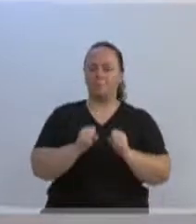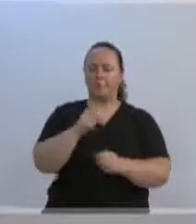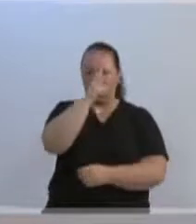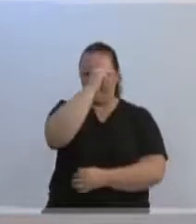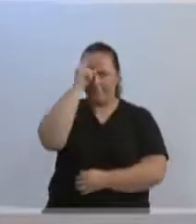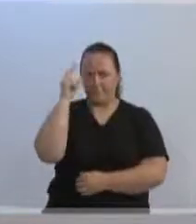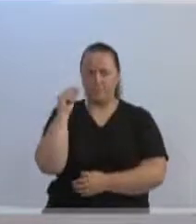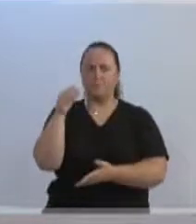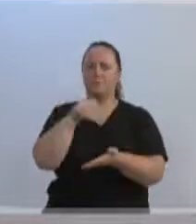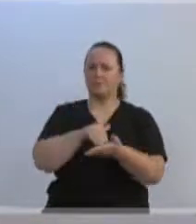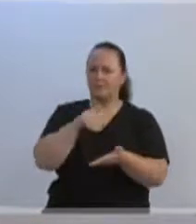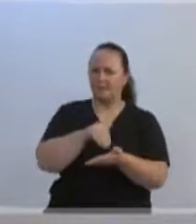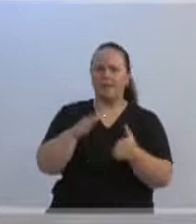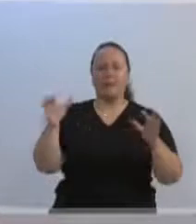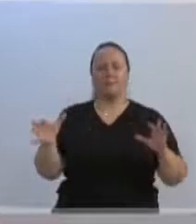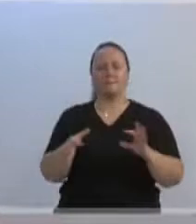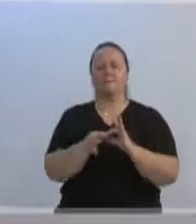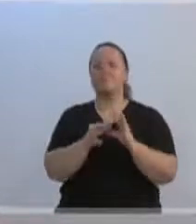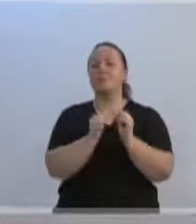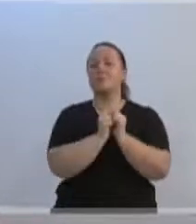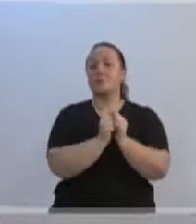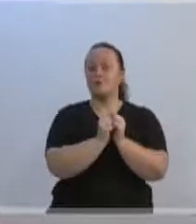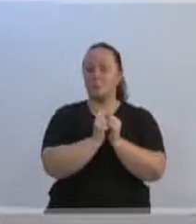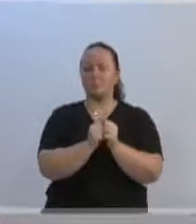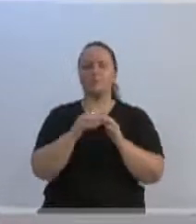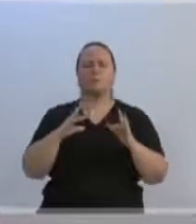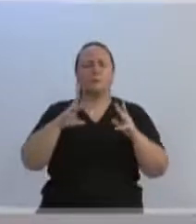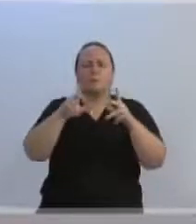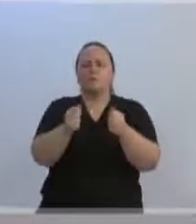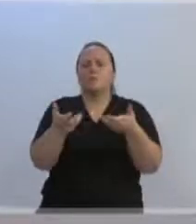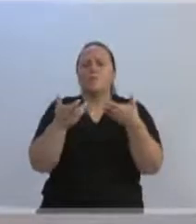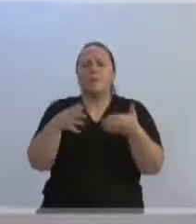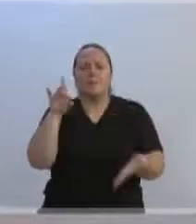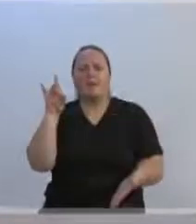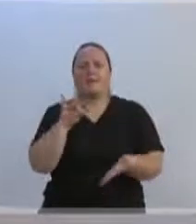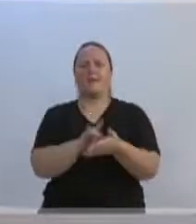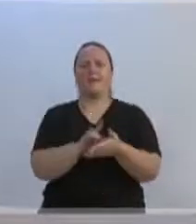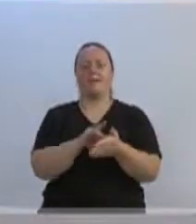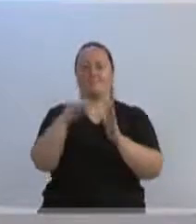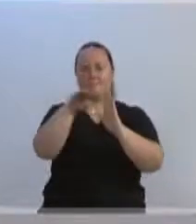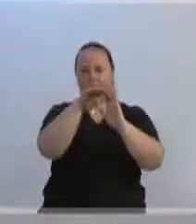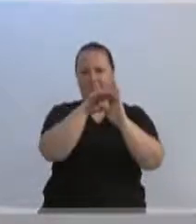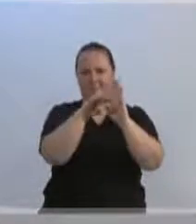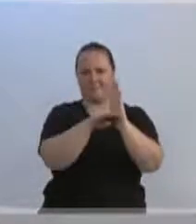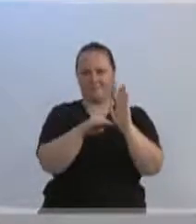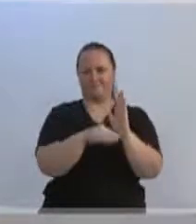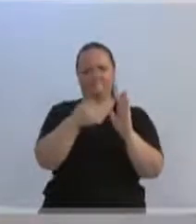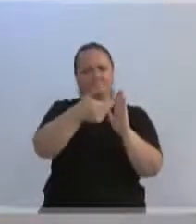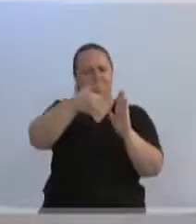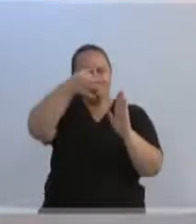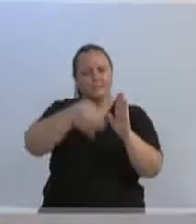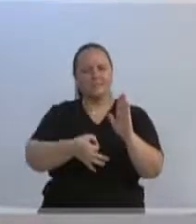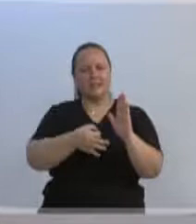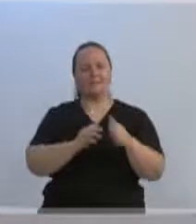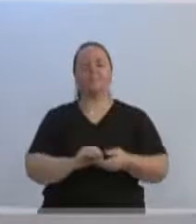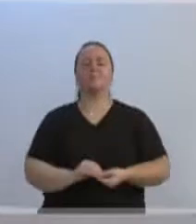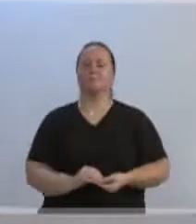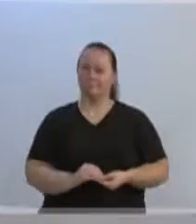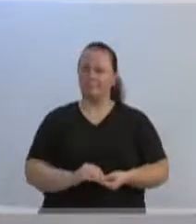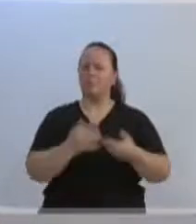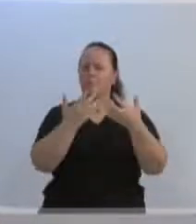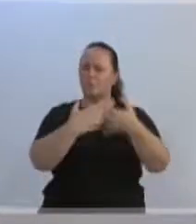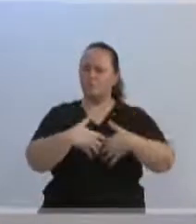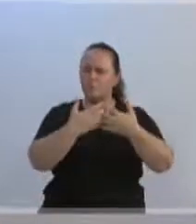secretaria de regulação fundiária em conjunto com todos que querem o êxito deste programa e querem que dê certo que para que ele funcione